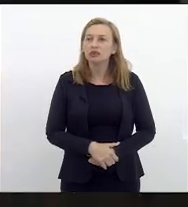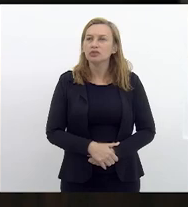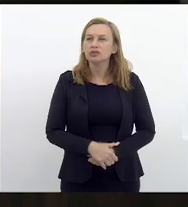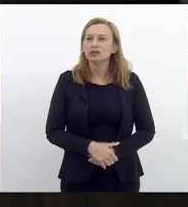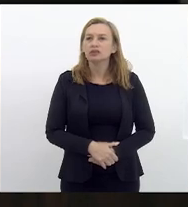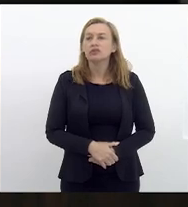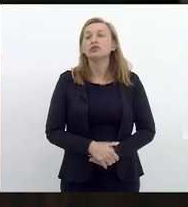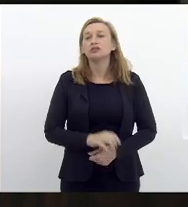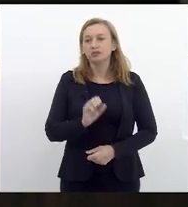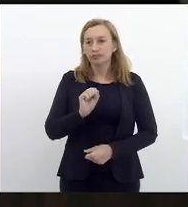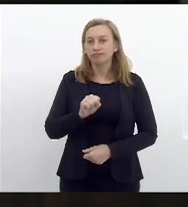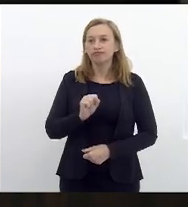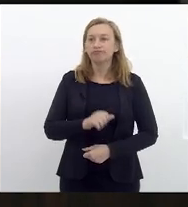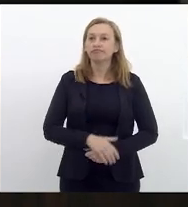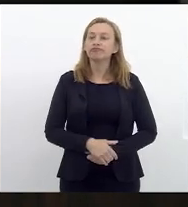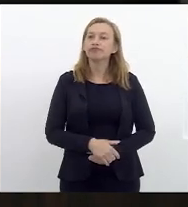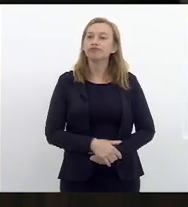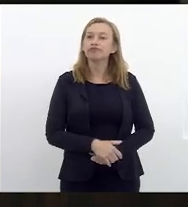Positivo operante.